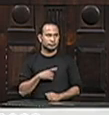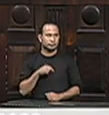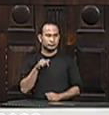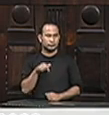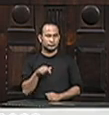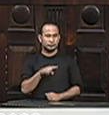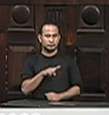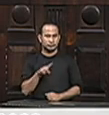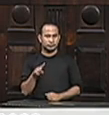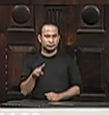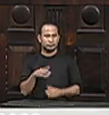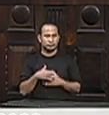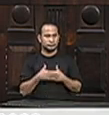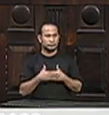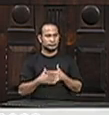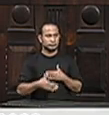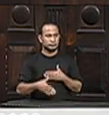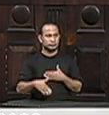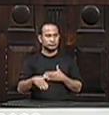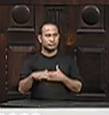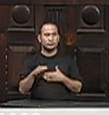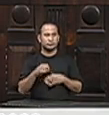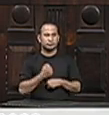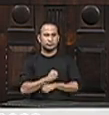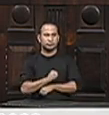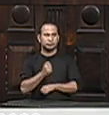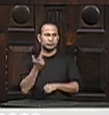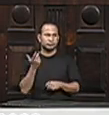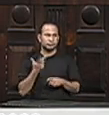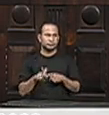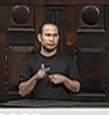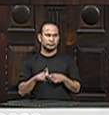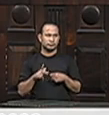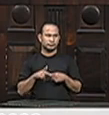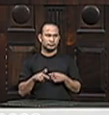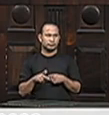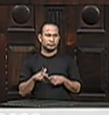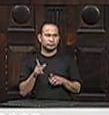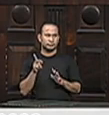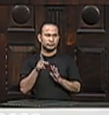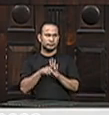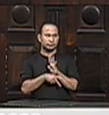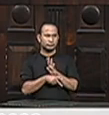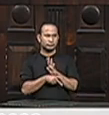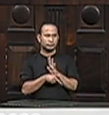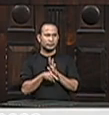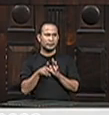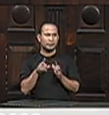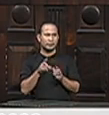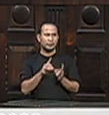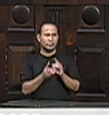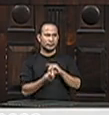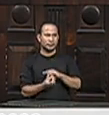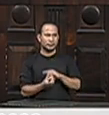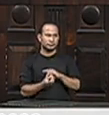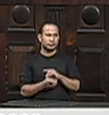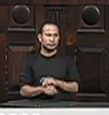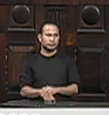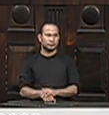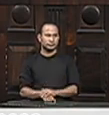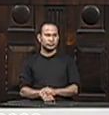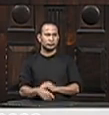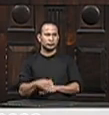as matérias que vêm do Executivo para cá, elas vêm no sentido contrário daquilo que atualmente